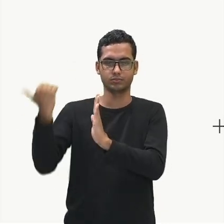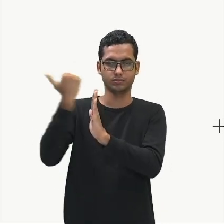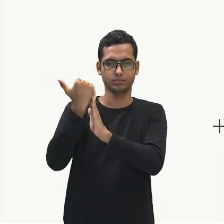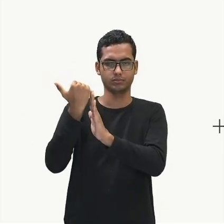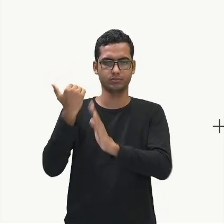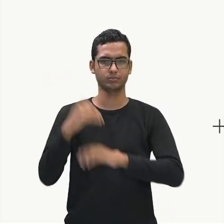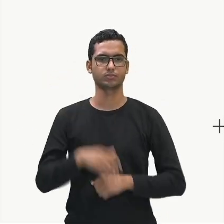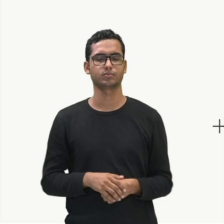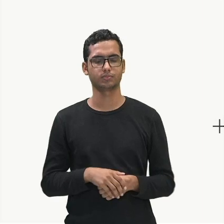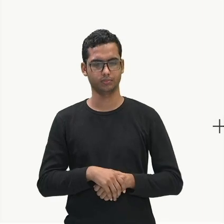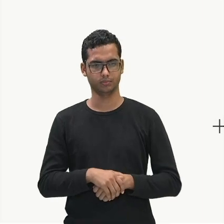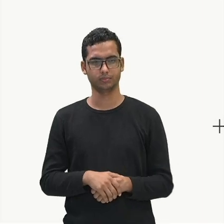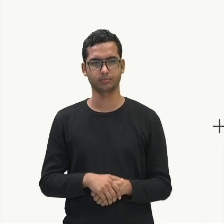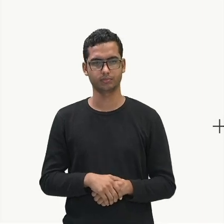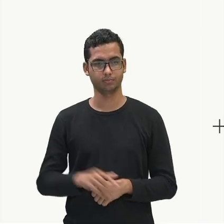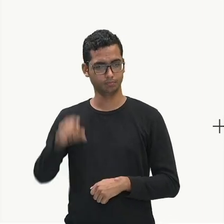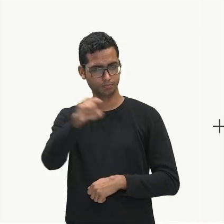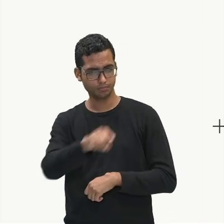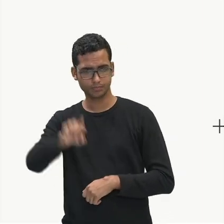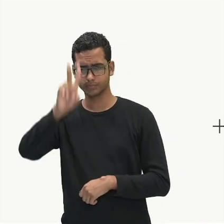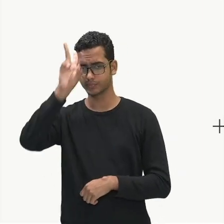E aí, vocês lembram